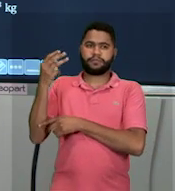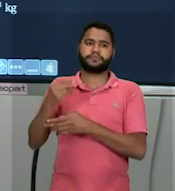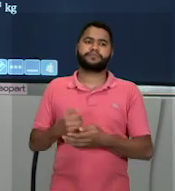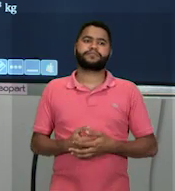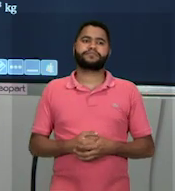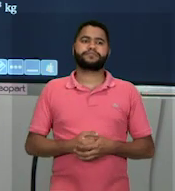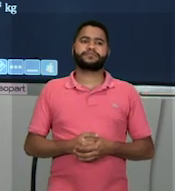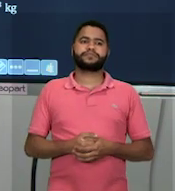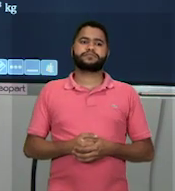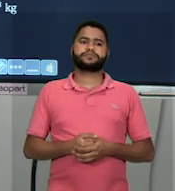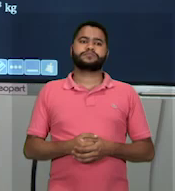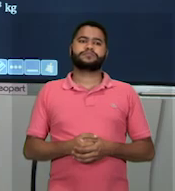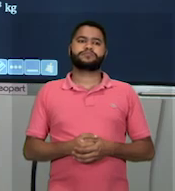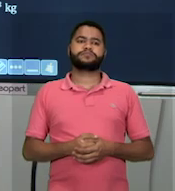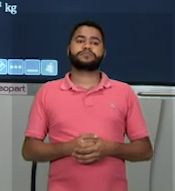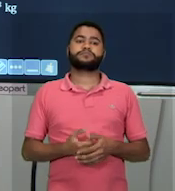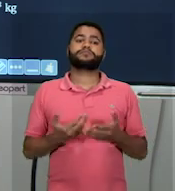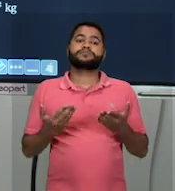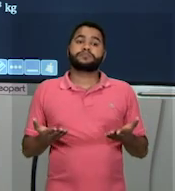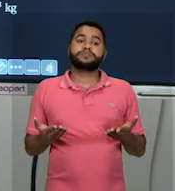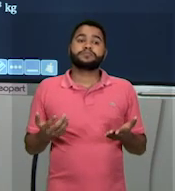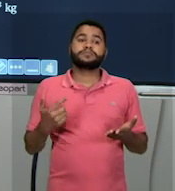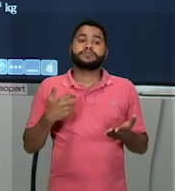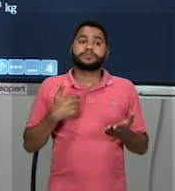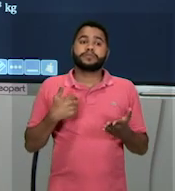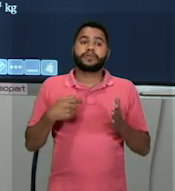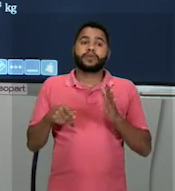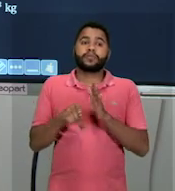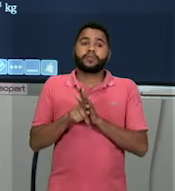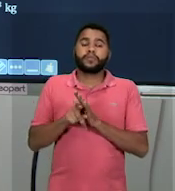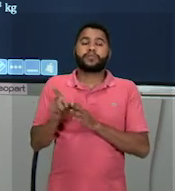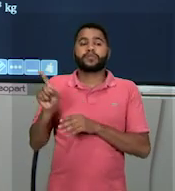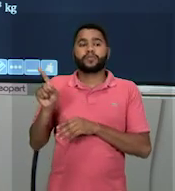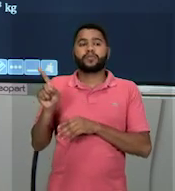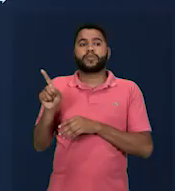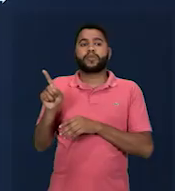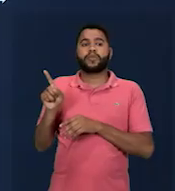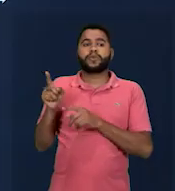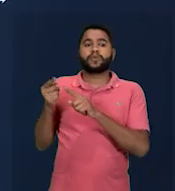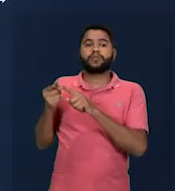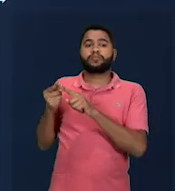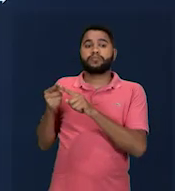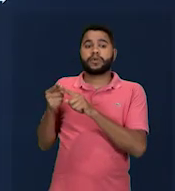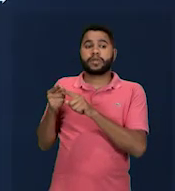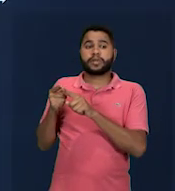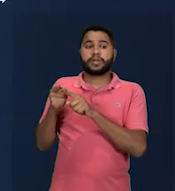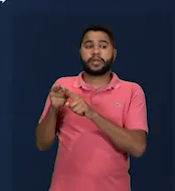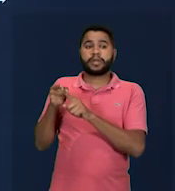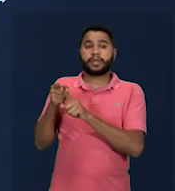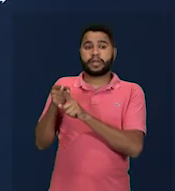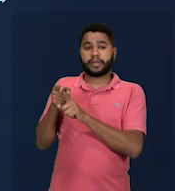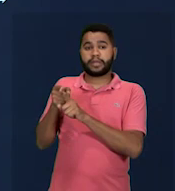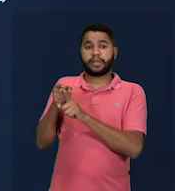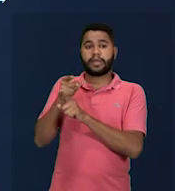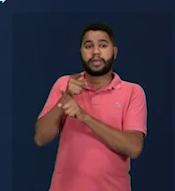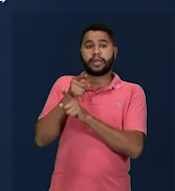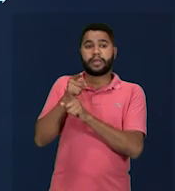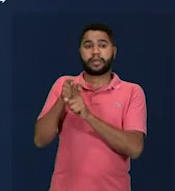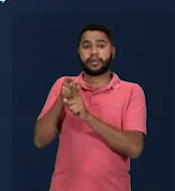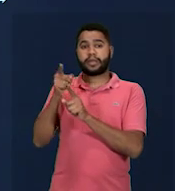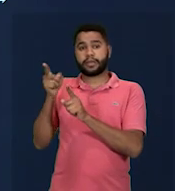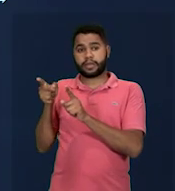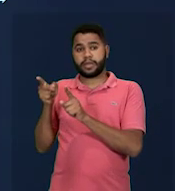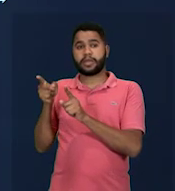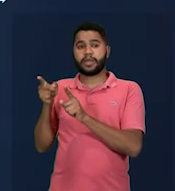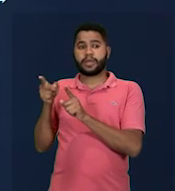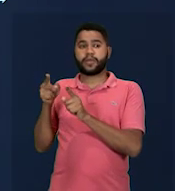1000. Né? Então, eu estou fazendo a compensação. Daqui para cá eu multipliquei por 1000 e acrescentando 10 a